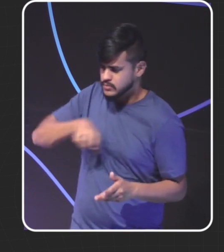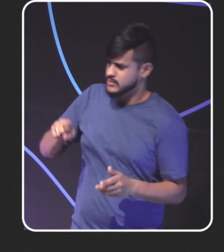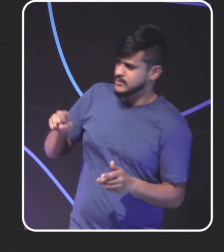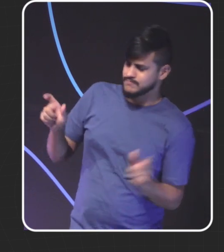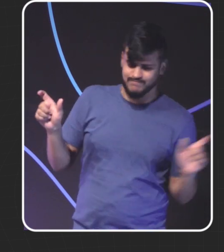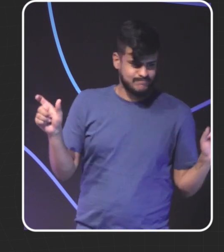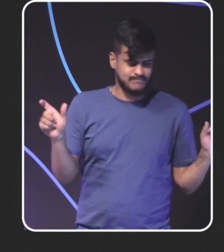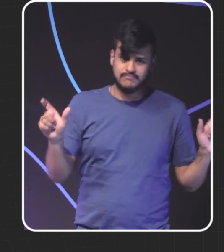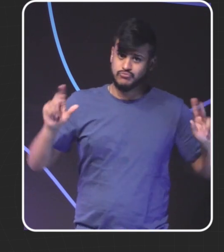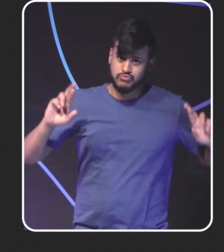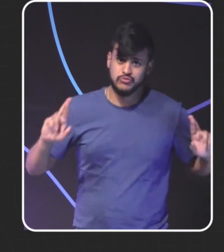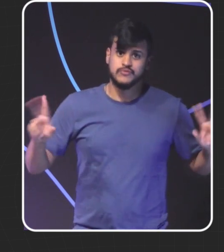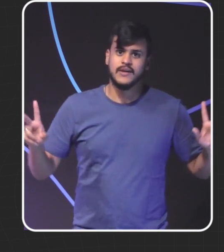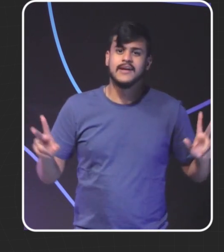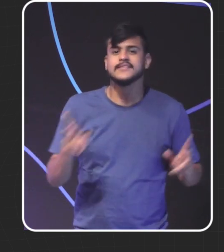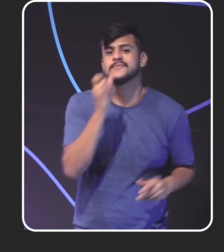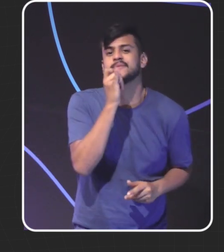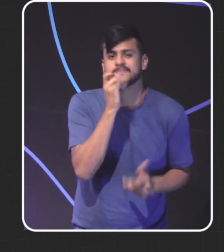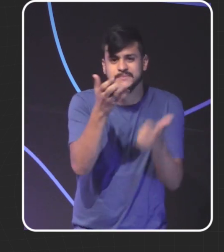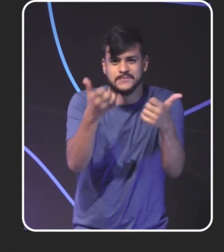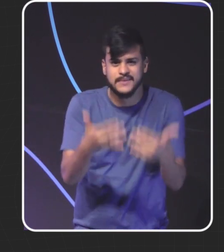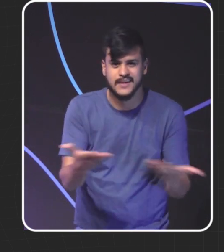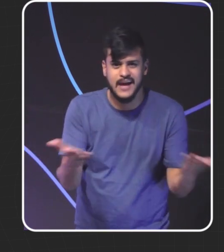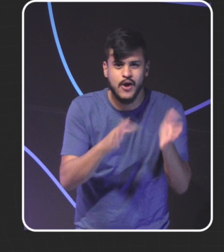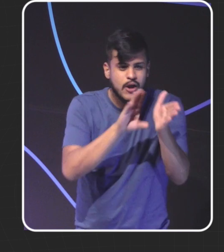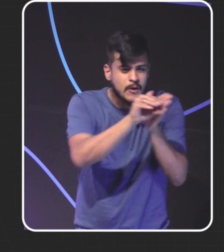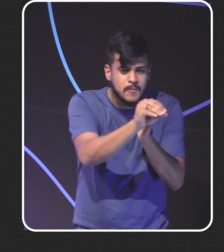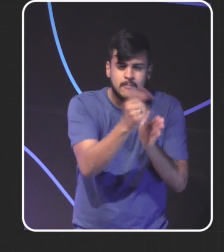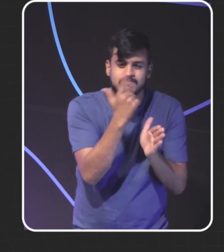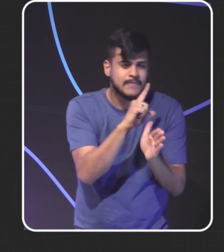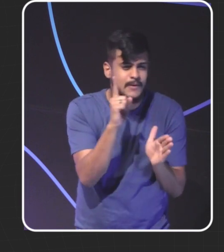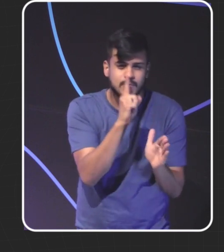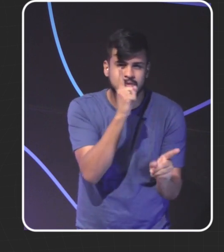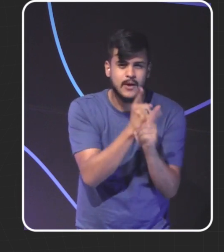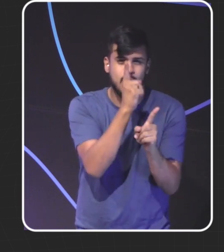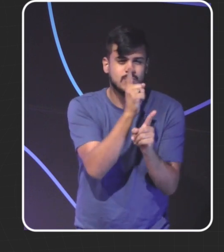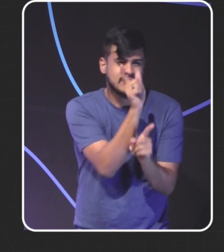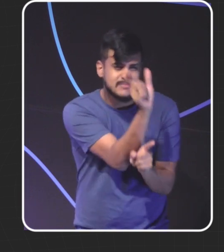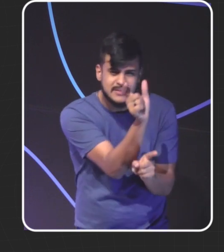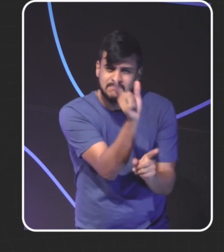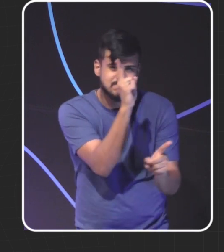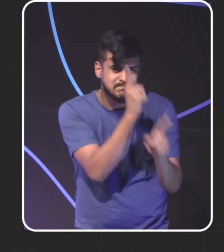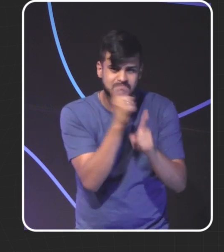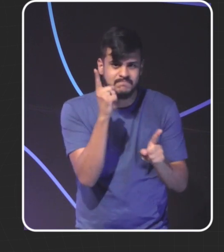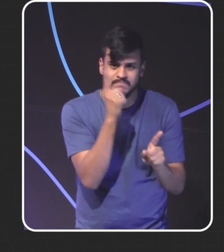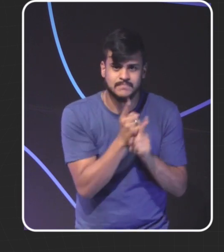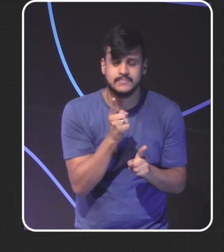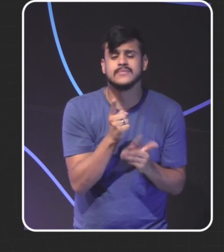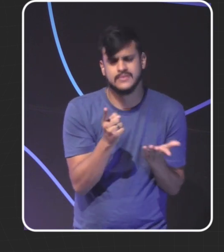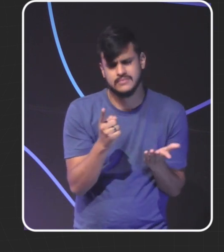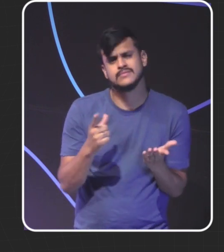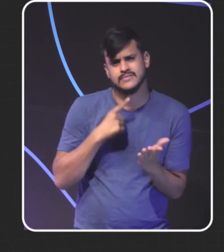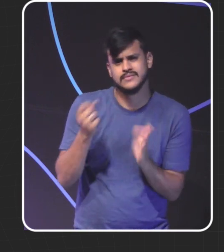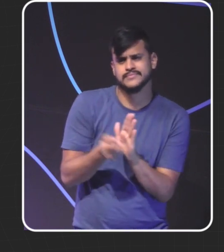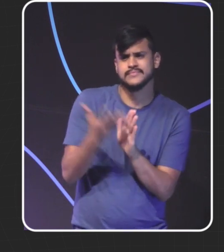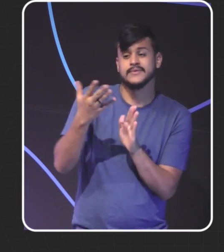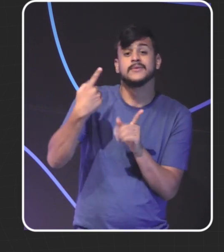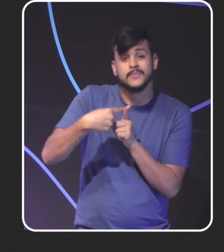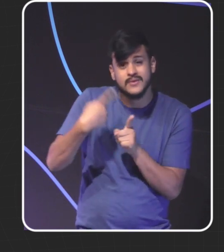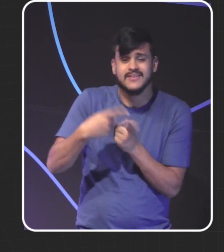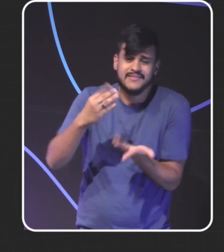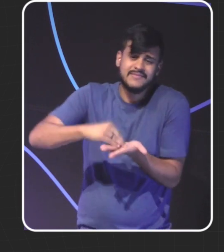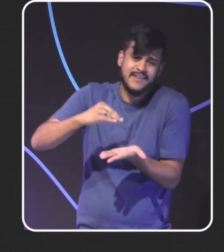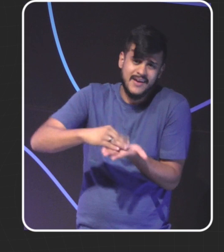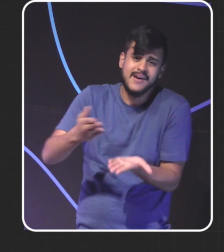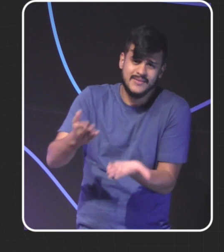do Google de não conseguir ainda identificar um termo específico, ele acaba acontecendo muito por falta de semântica,